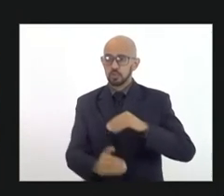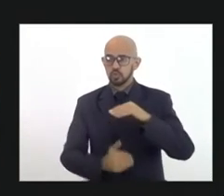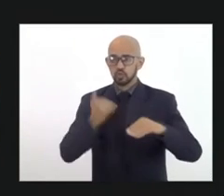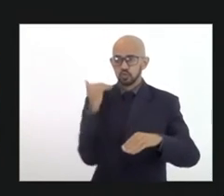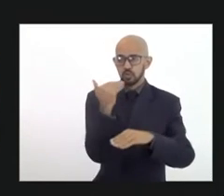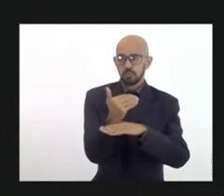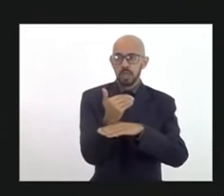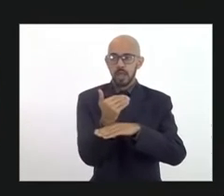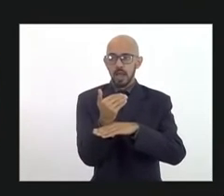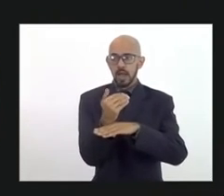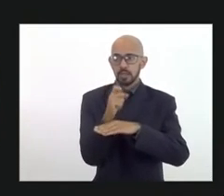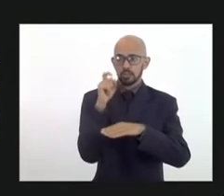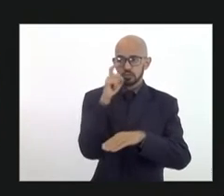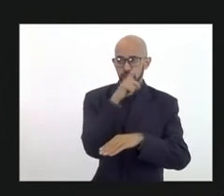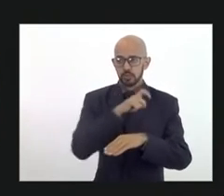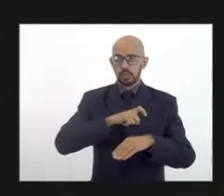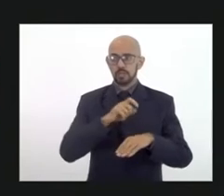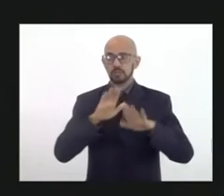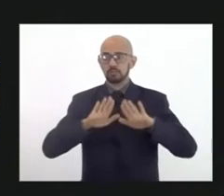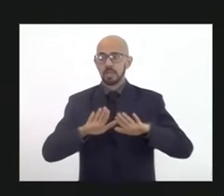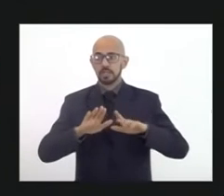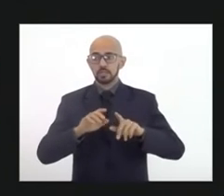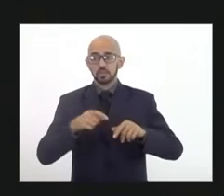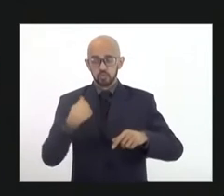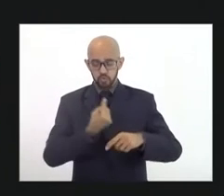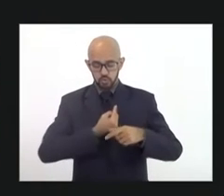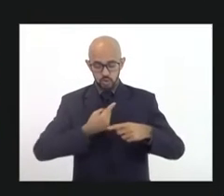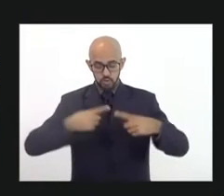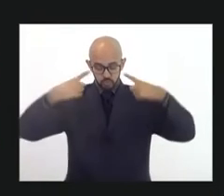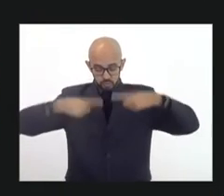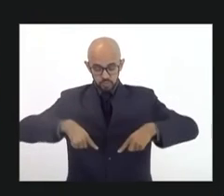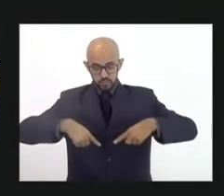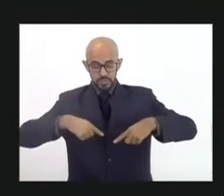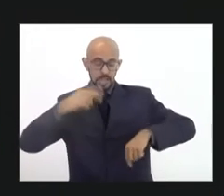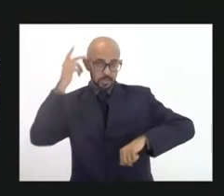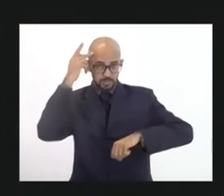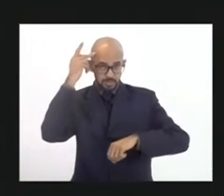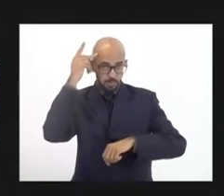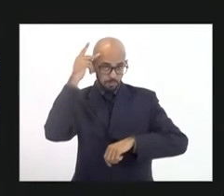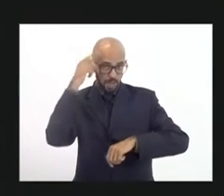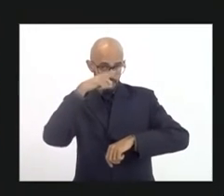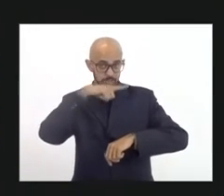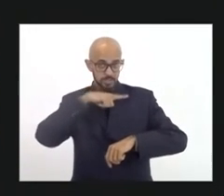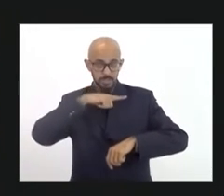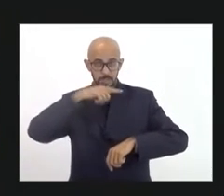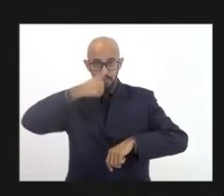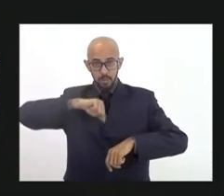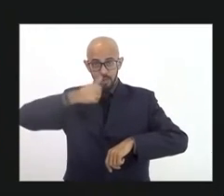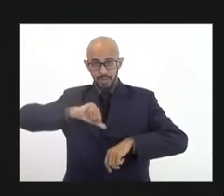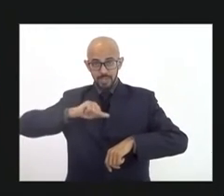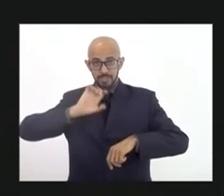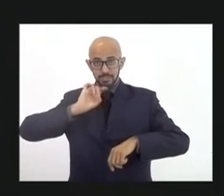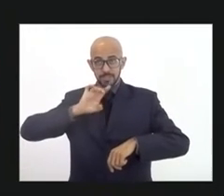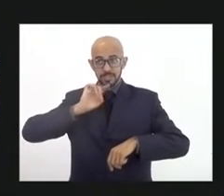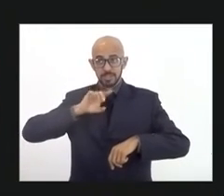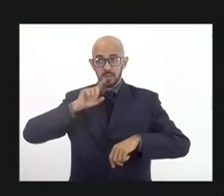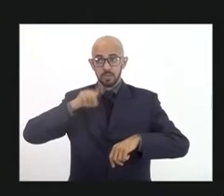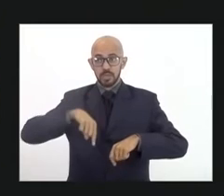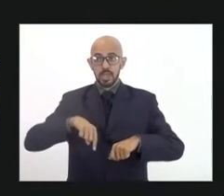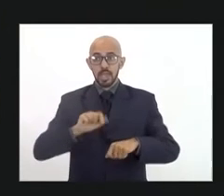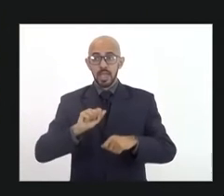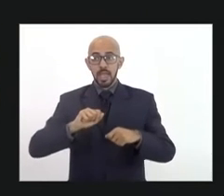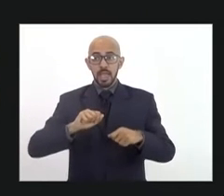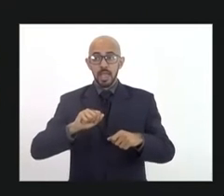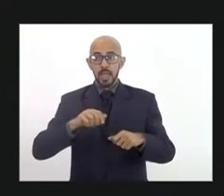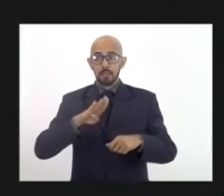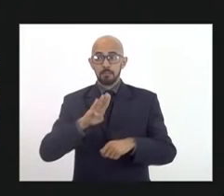os nossos, entre aspas, adversários paulistas, eles têm uma fragilidade, em especial no que se refere à concentração da bacia aérea deles. Isso para